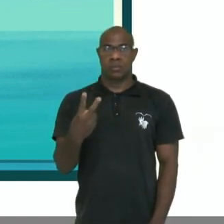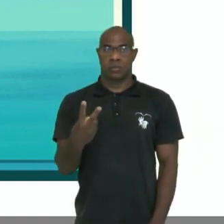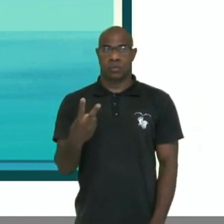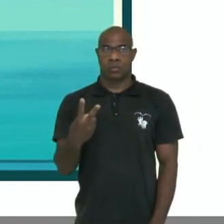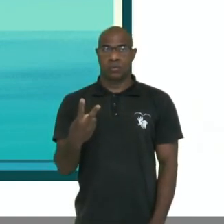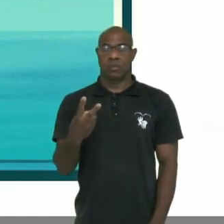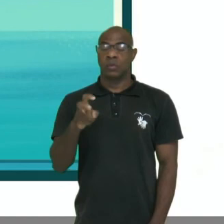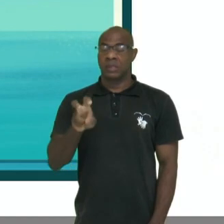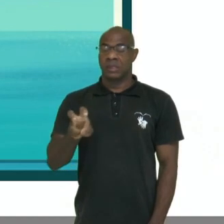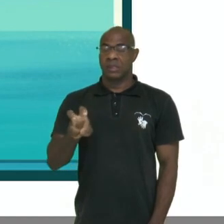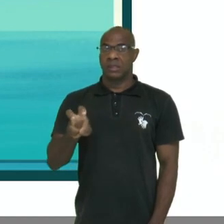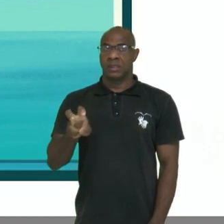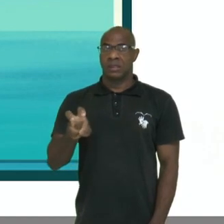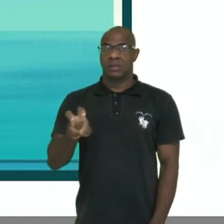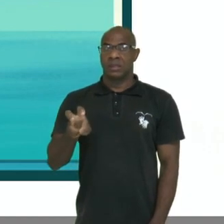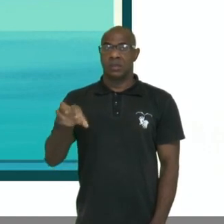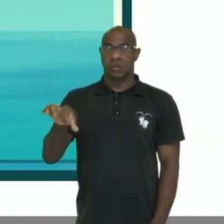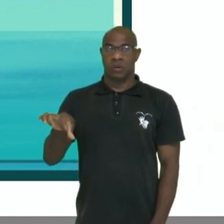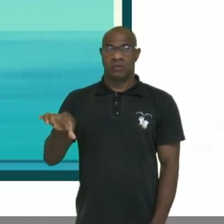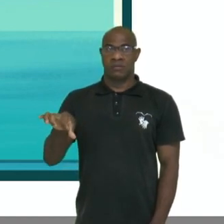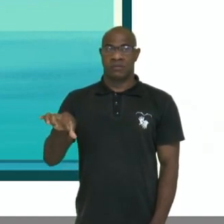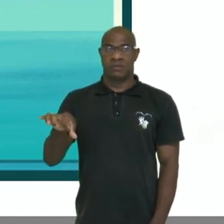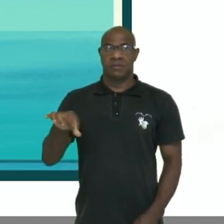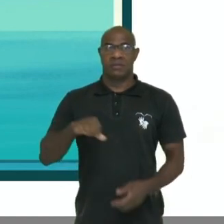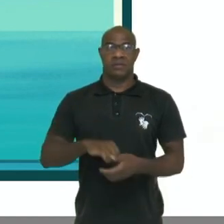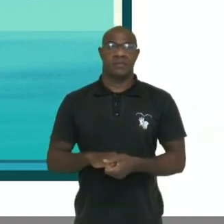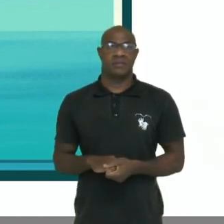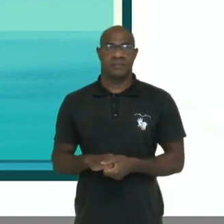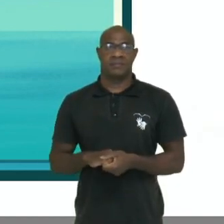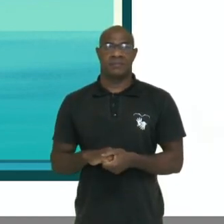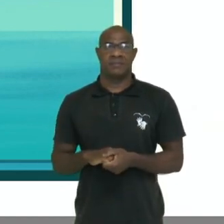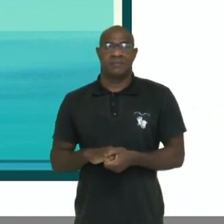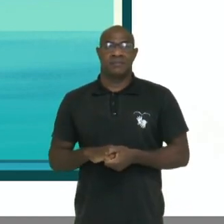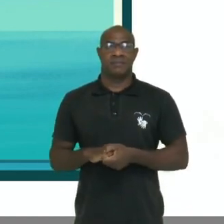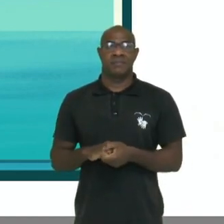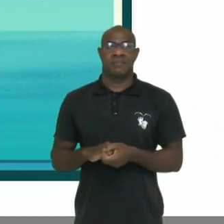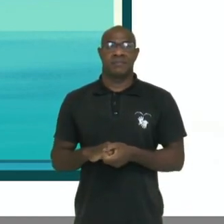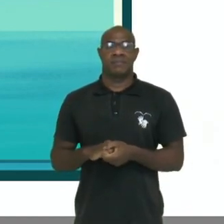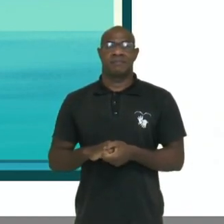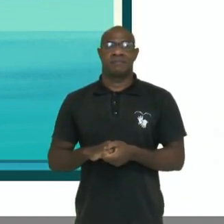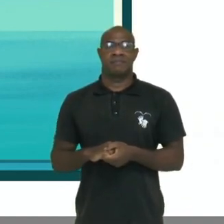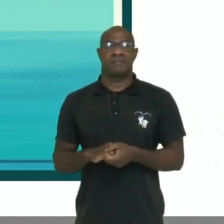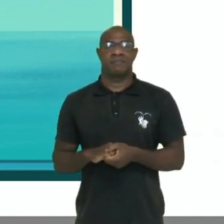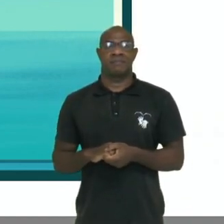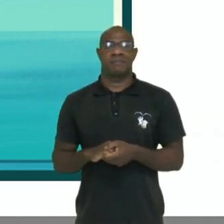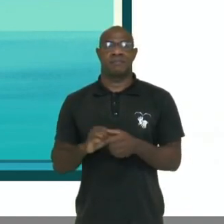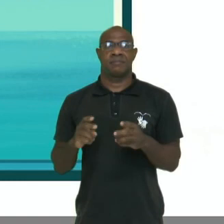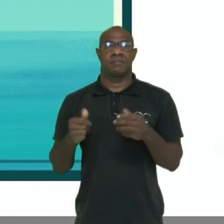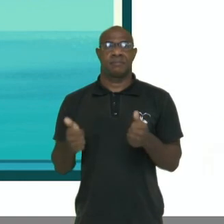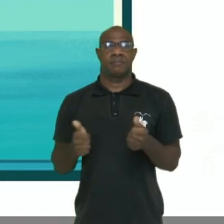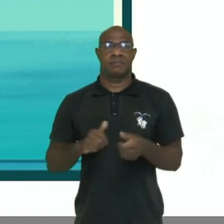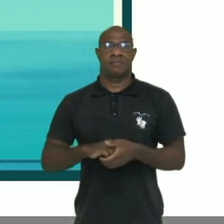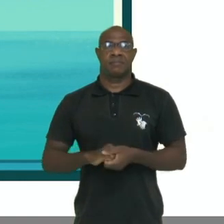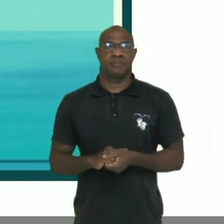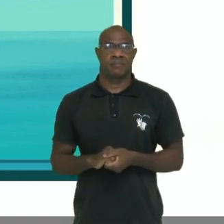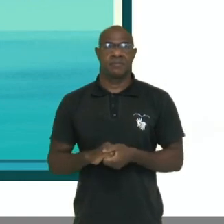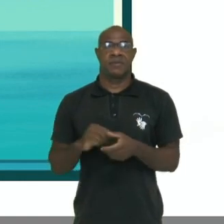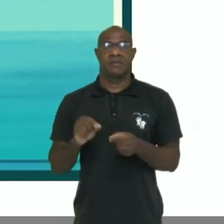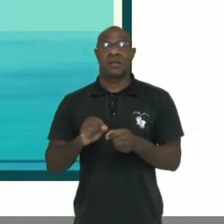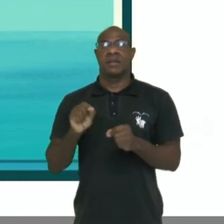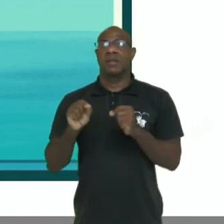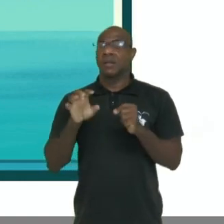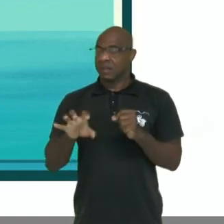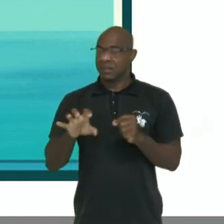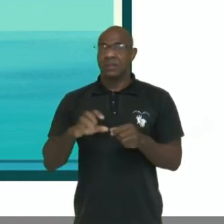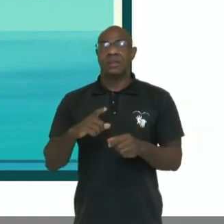o 5 e o 9, tá? Então, como são 2, a gente volta ali 2, tá bom? Então, fazendo isso,